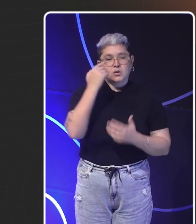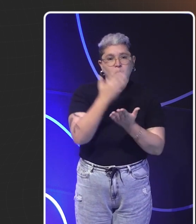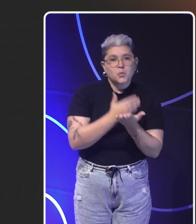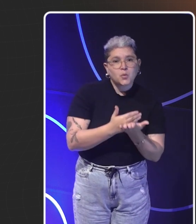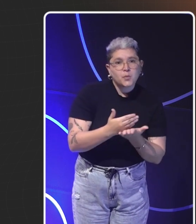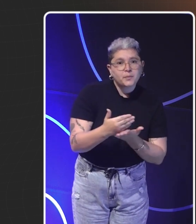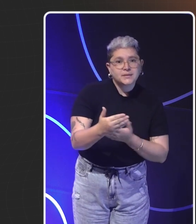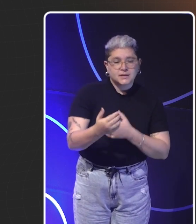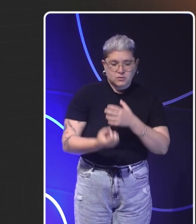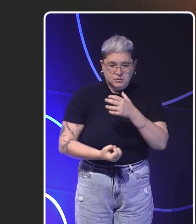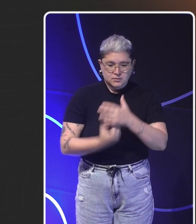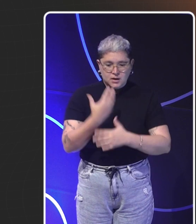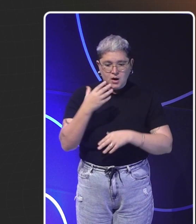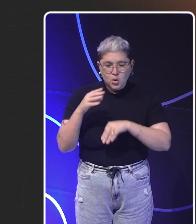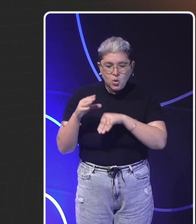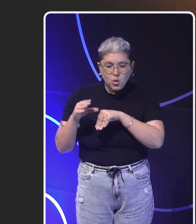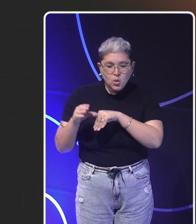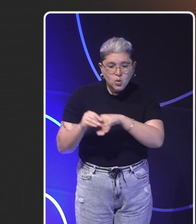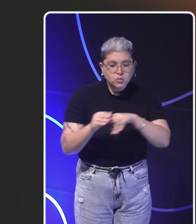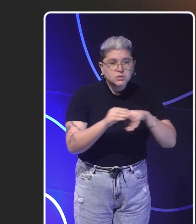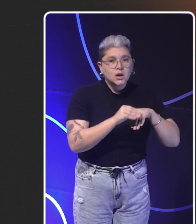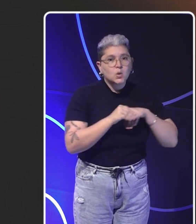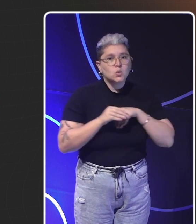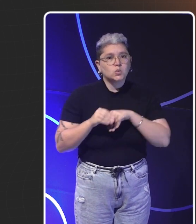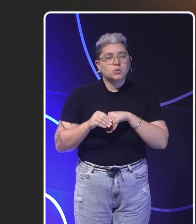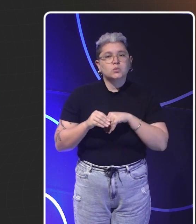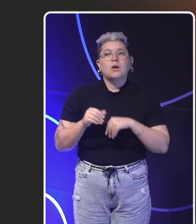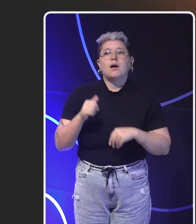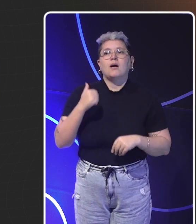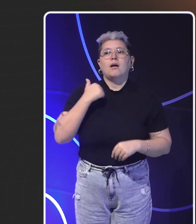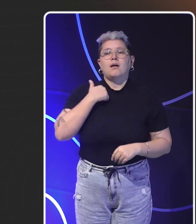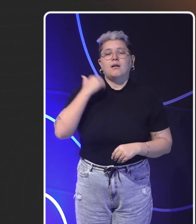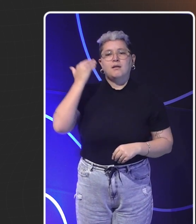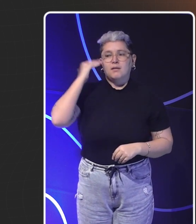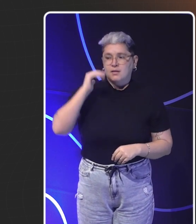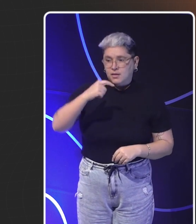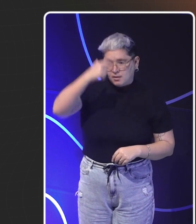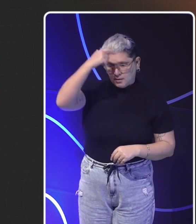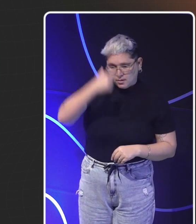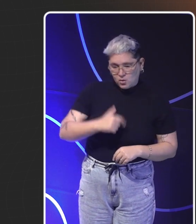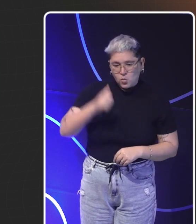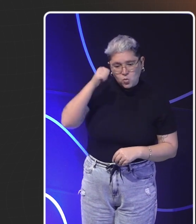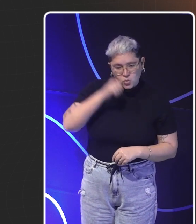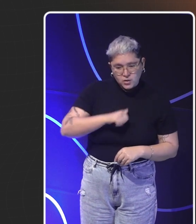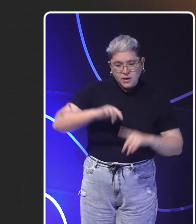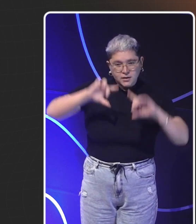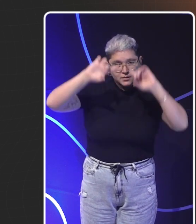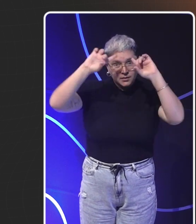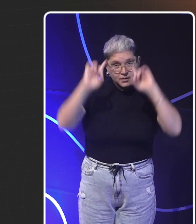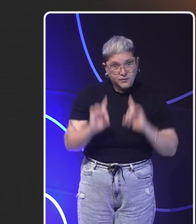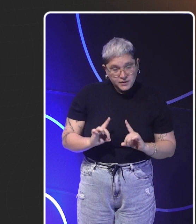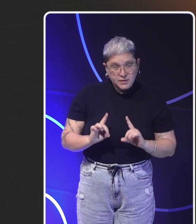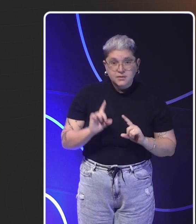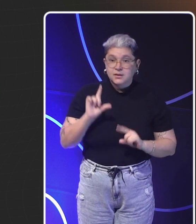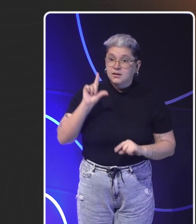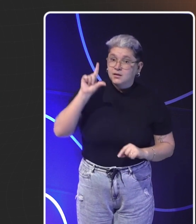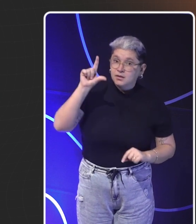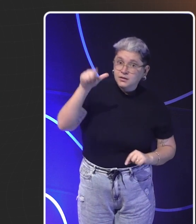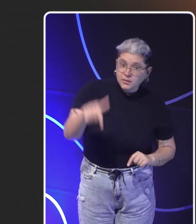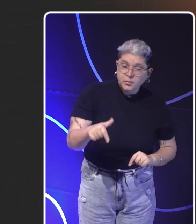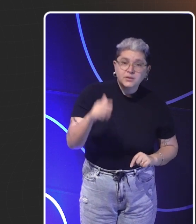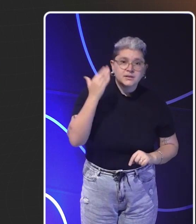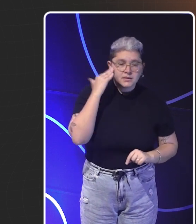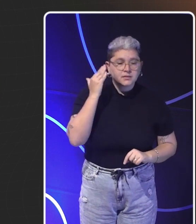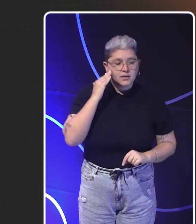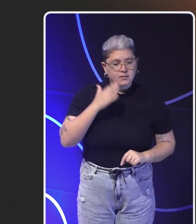para poder me encontrar nesse lugar de mulher com deficiência e mais tarde me entender como uma mulher com